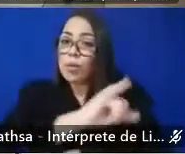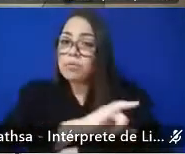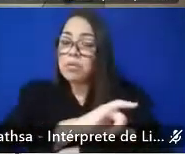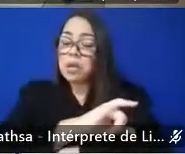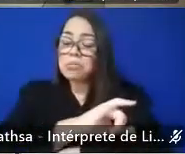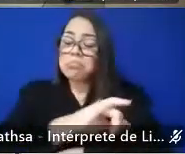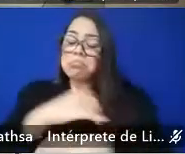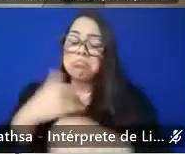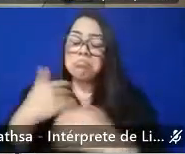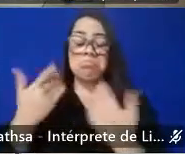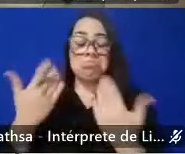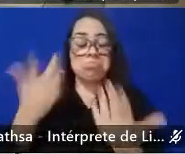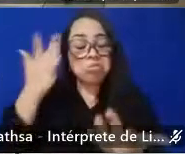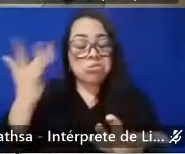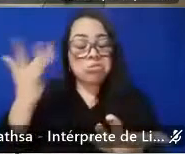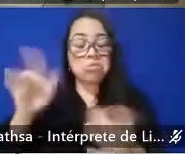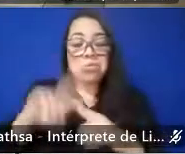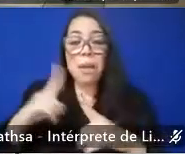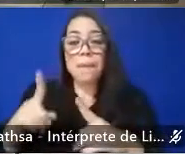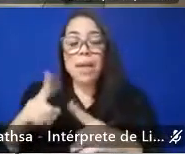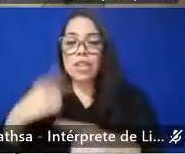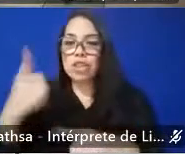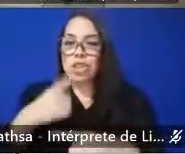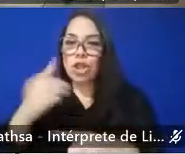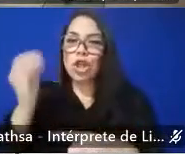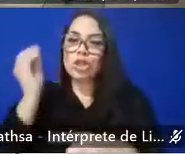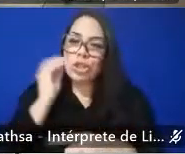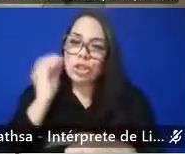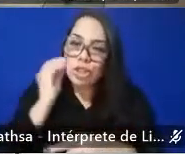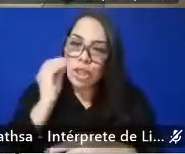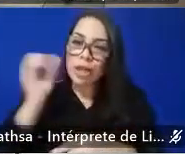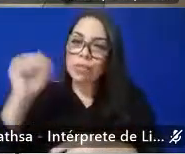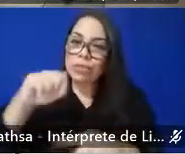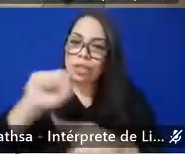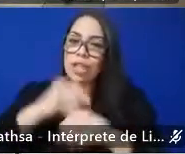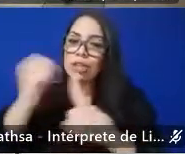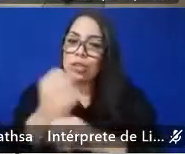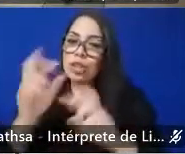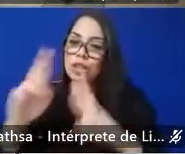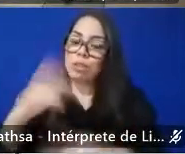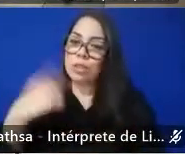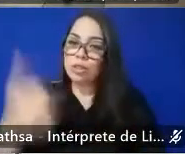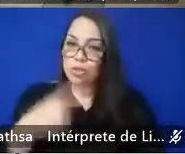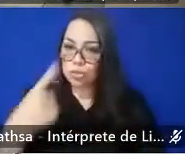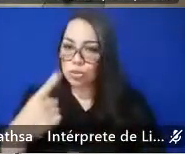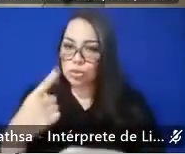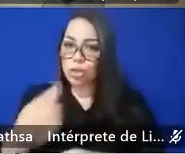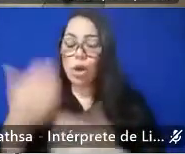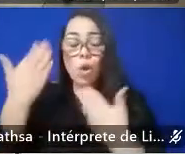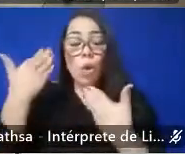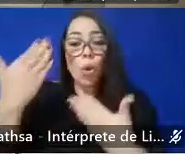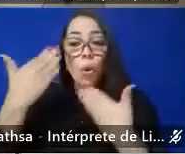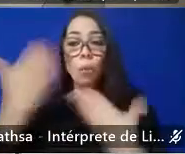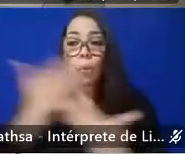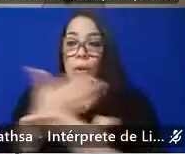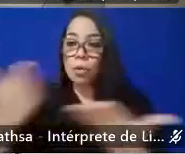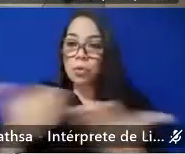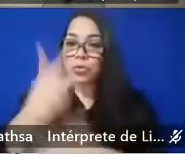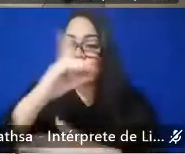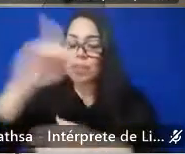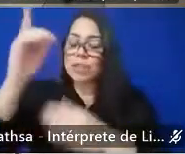ter a certeza que tentamos E é isso que a sociedade espera de nós muito obrigado a todos e que Deus me ajude nessa